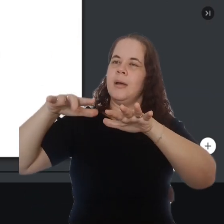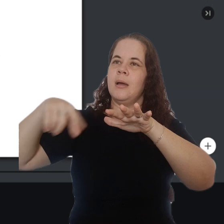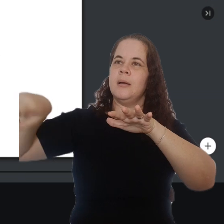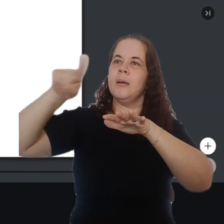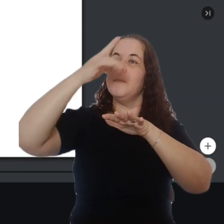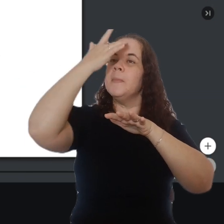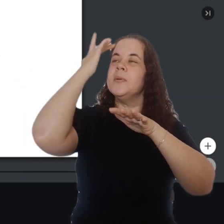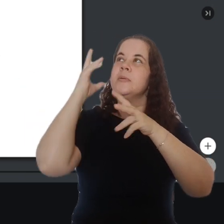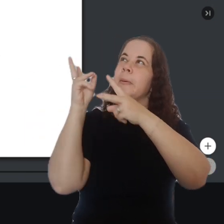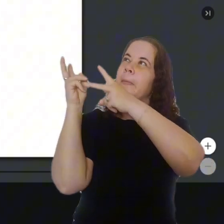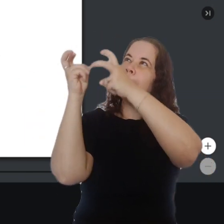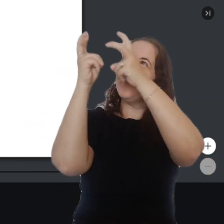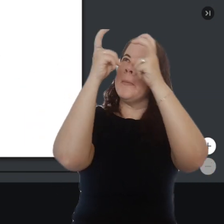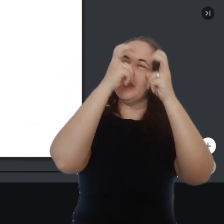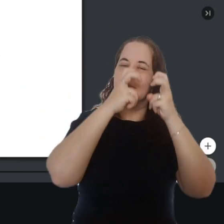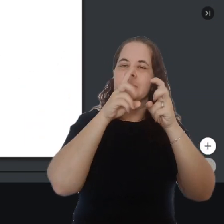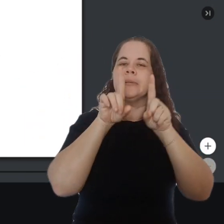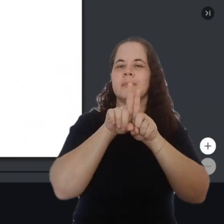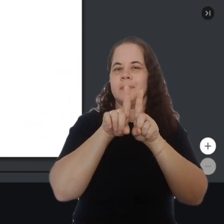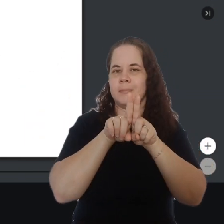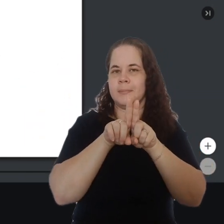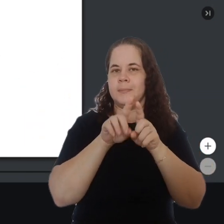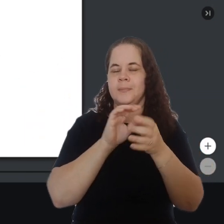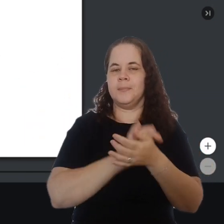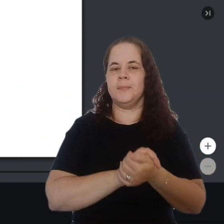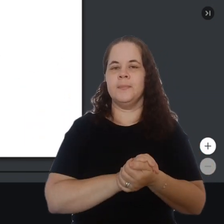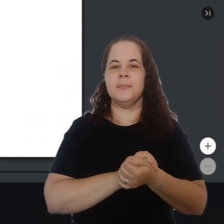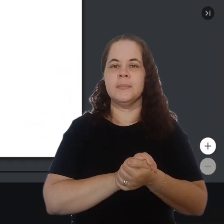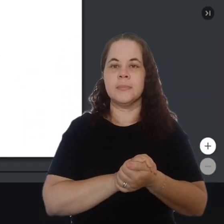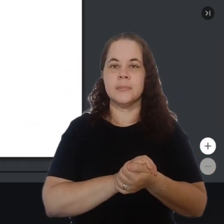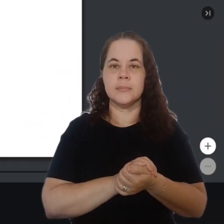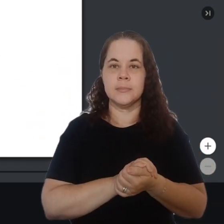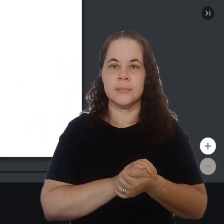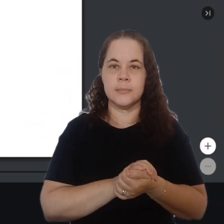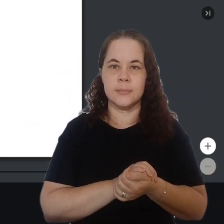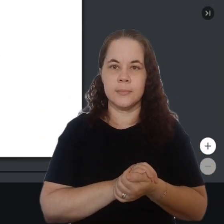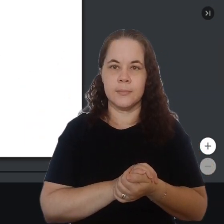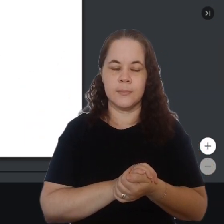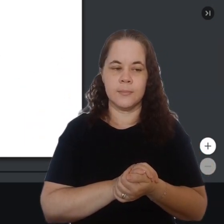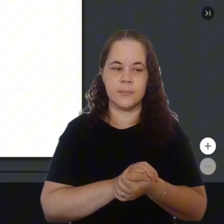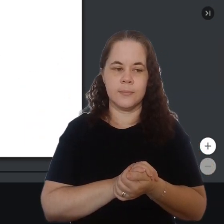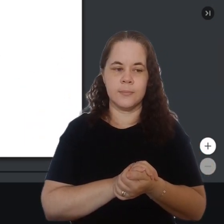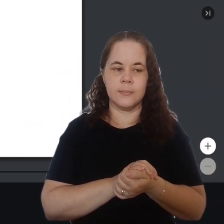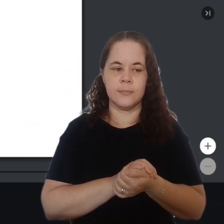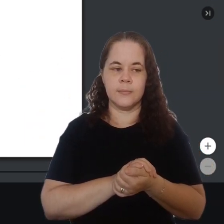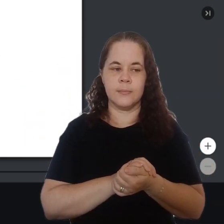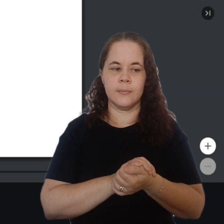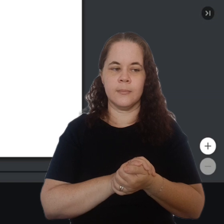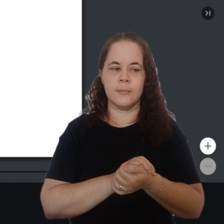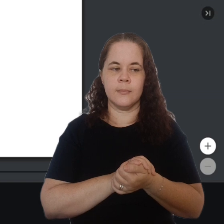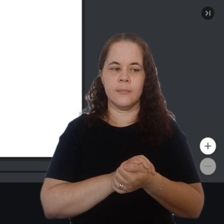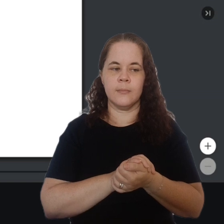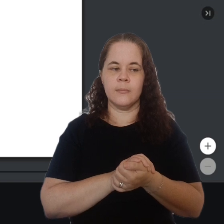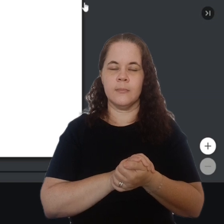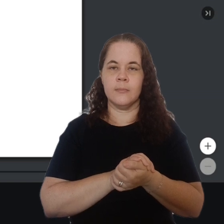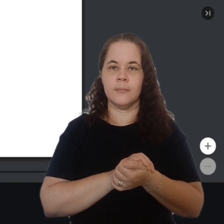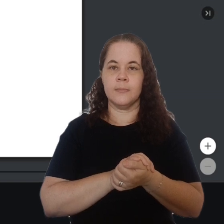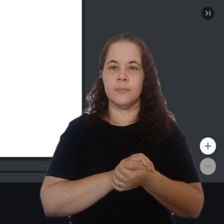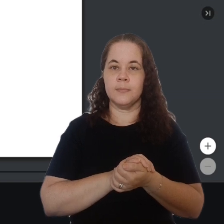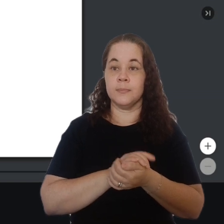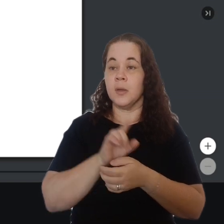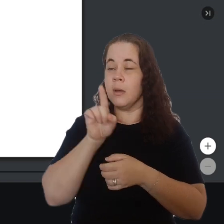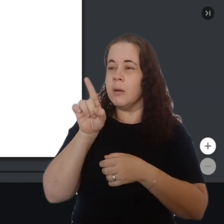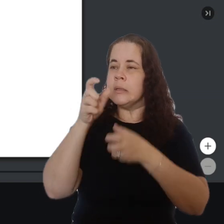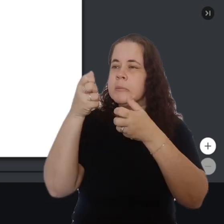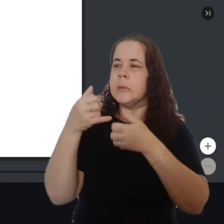localidades e outras pessoas também, né? Outros integrantes, Isso. né? Ah, E aí, você falou do ponto de